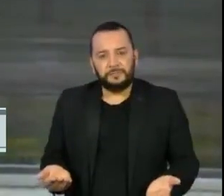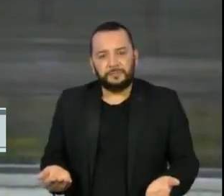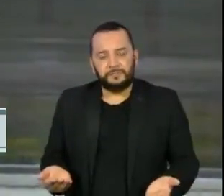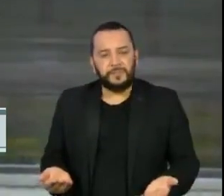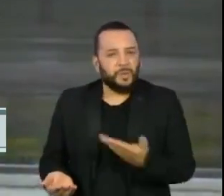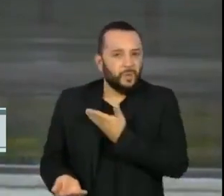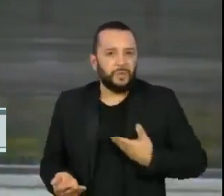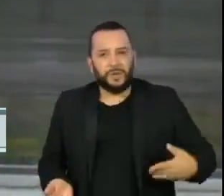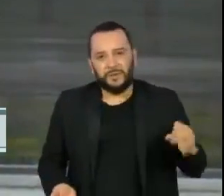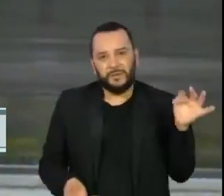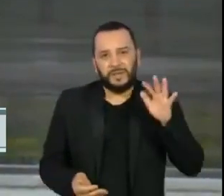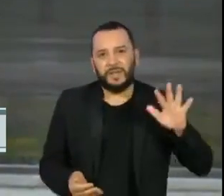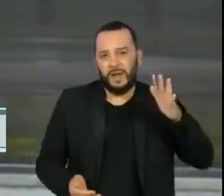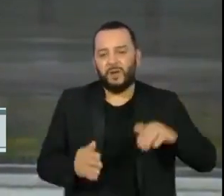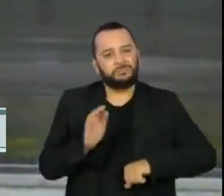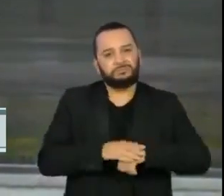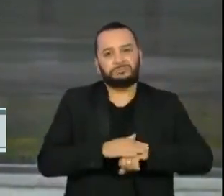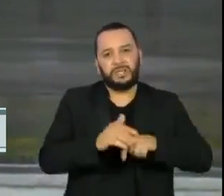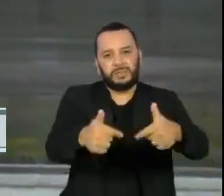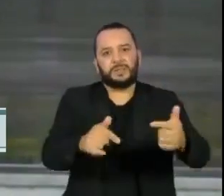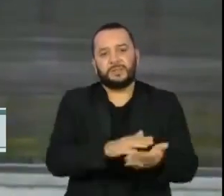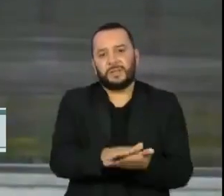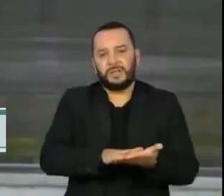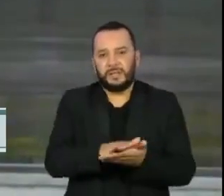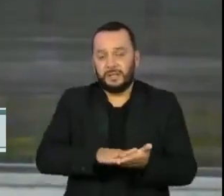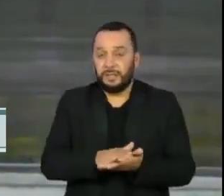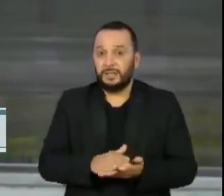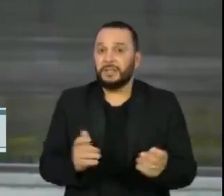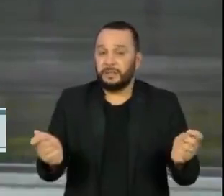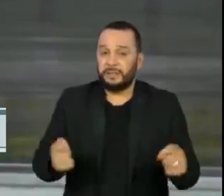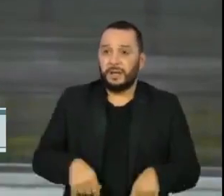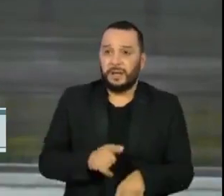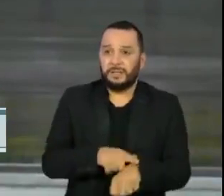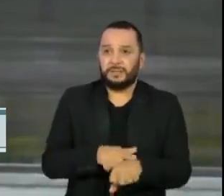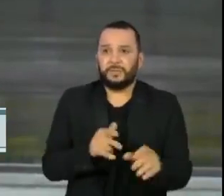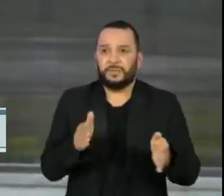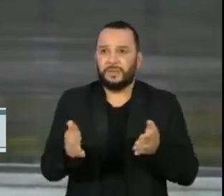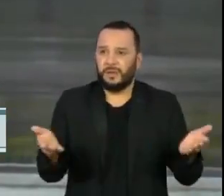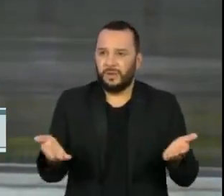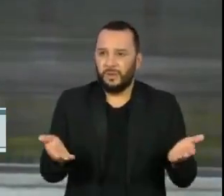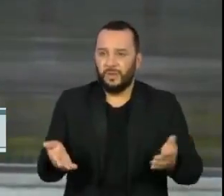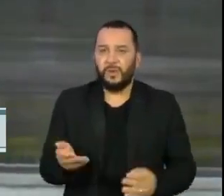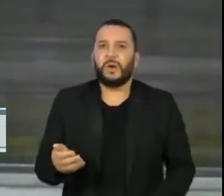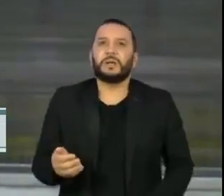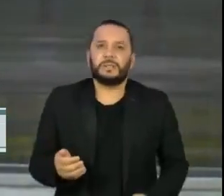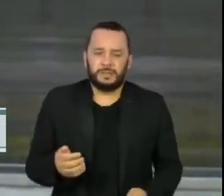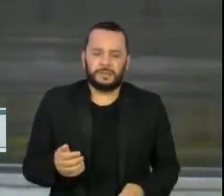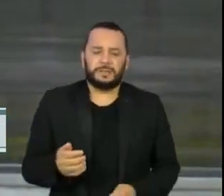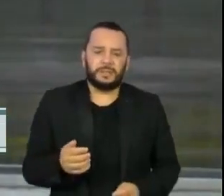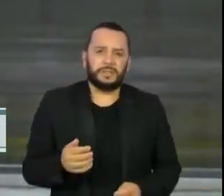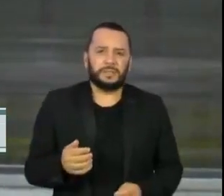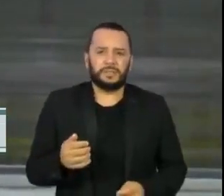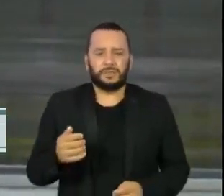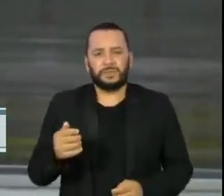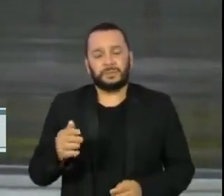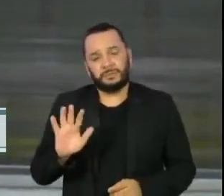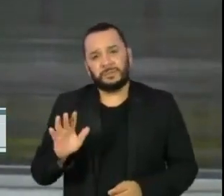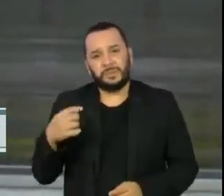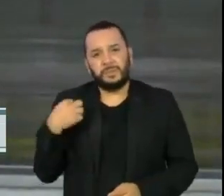O governo federal não fez a sua parte. Poderíamos neste momento estar sim, ao invés de